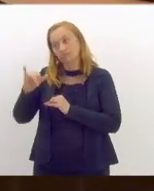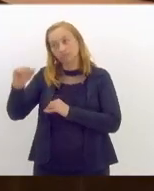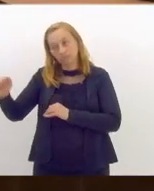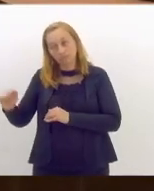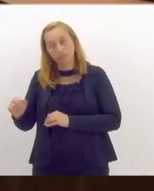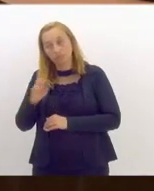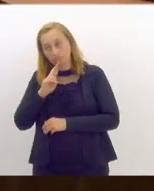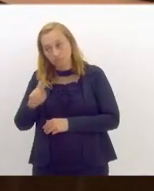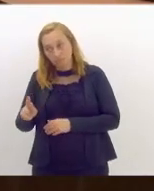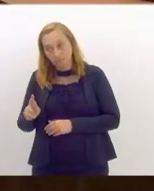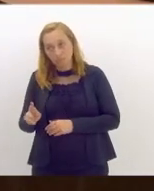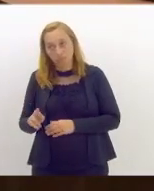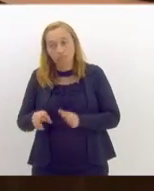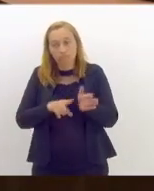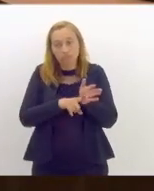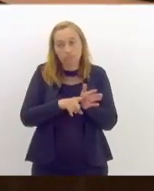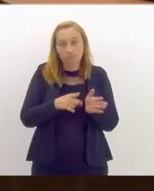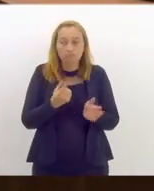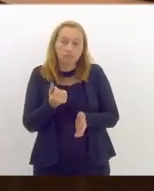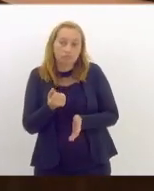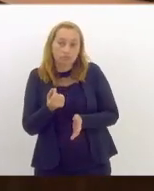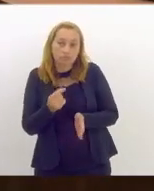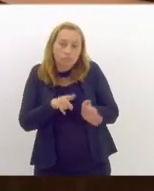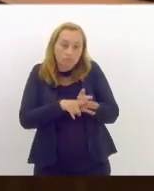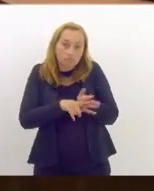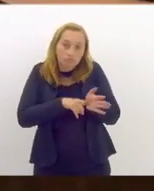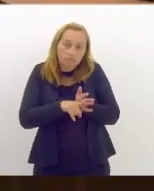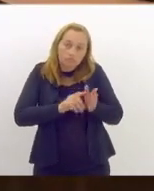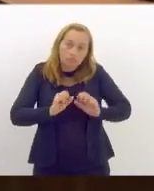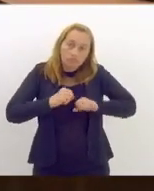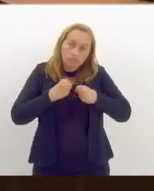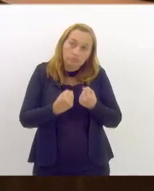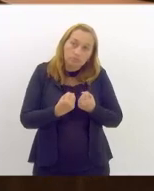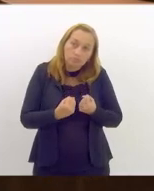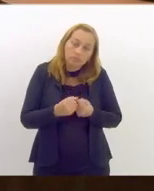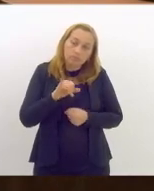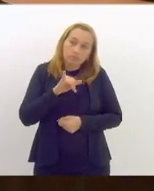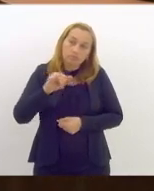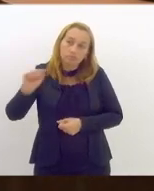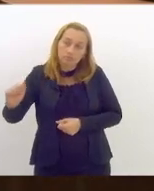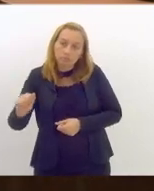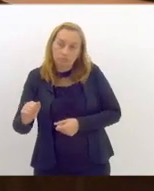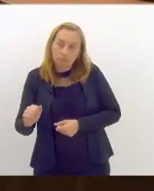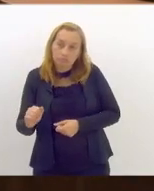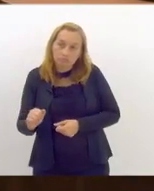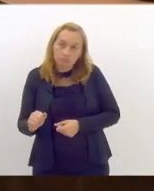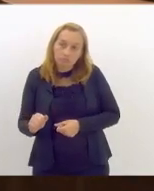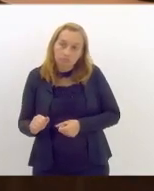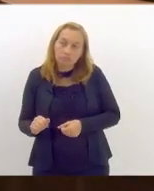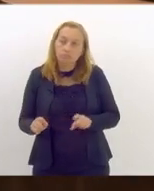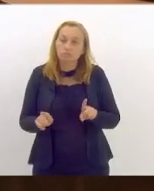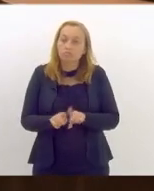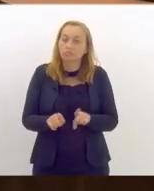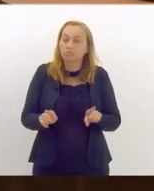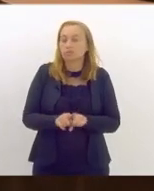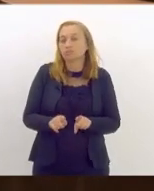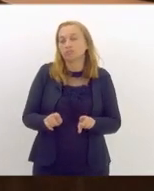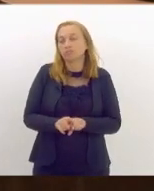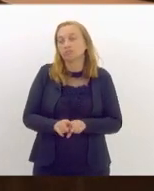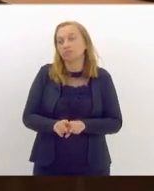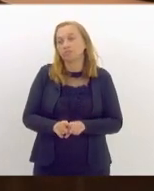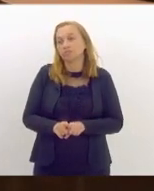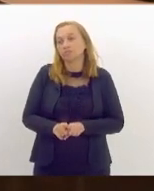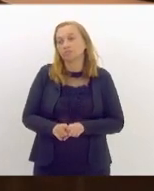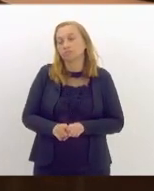porque essa taxa de fiscalização é para fortalecer o ineia e fortalecer